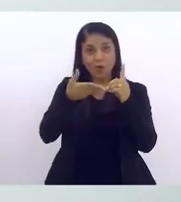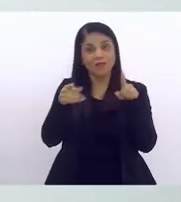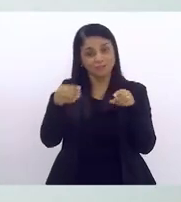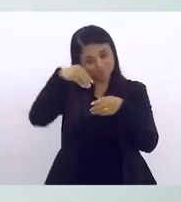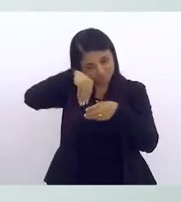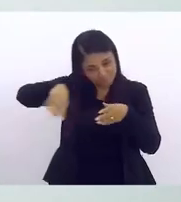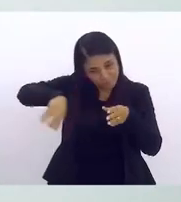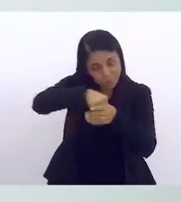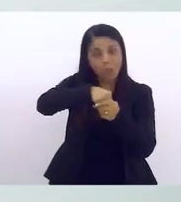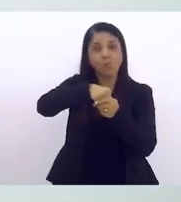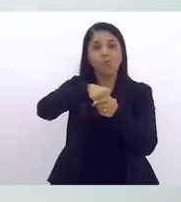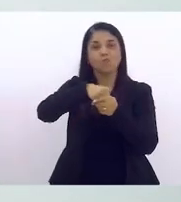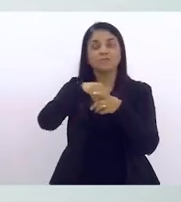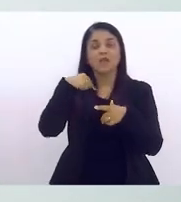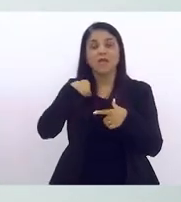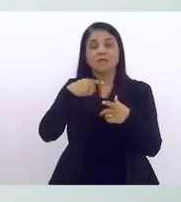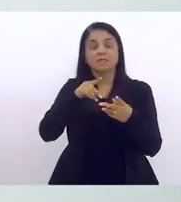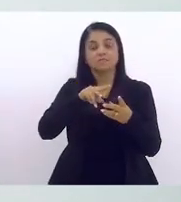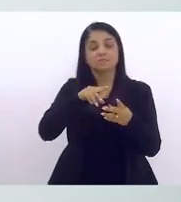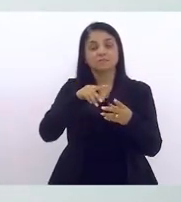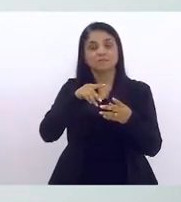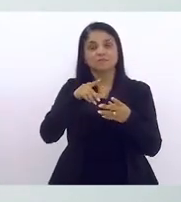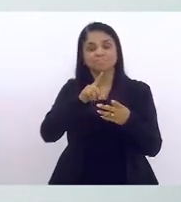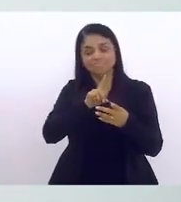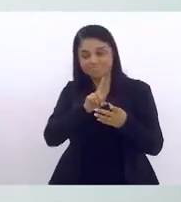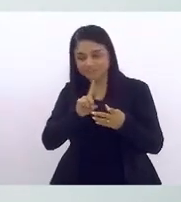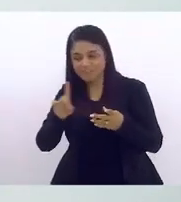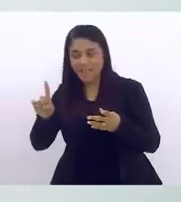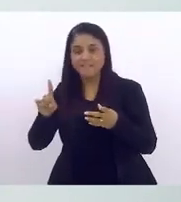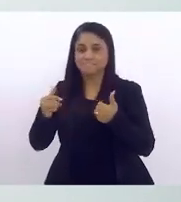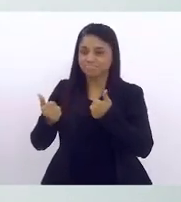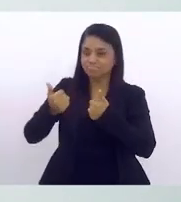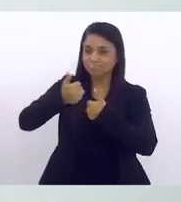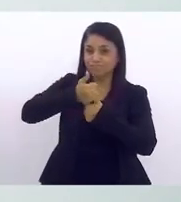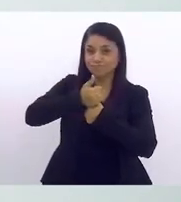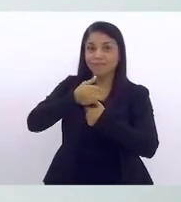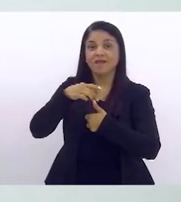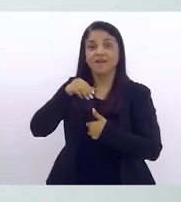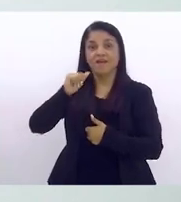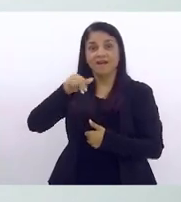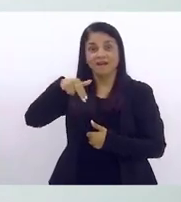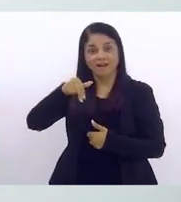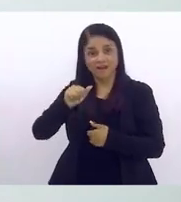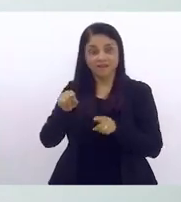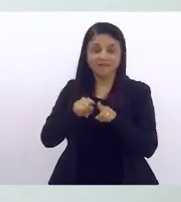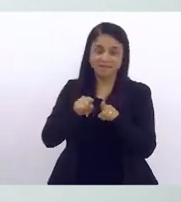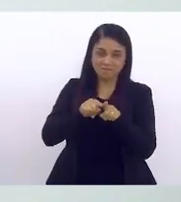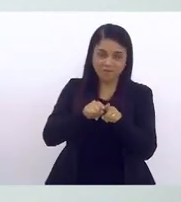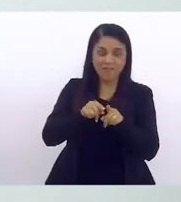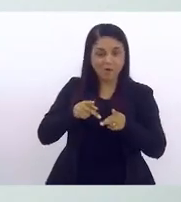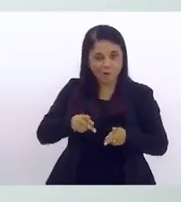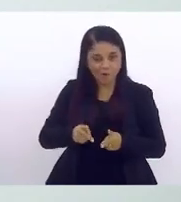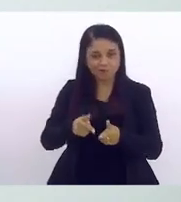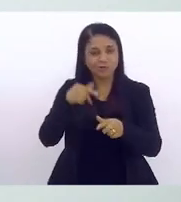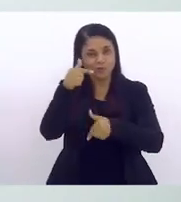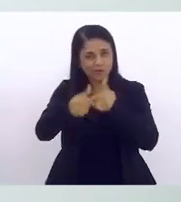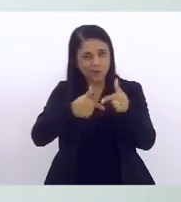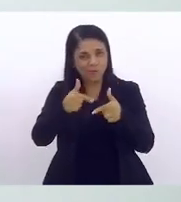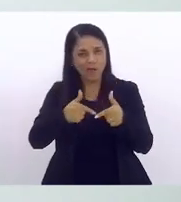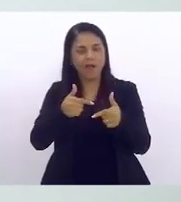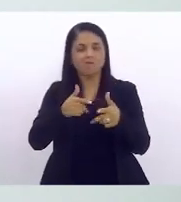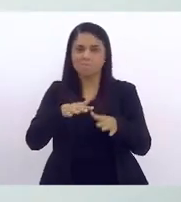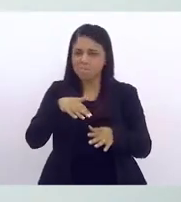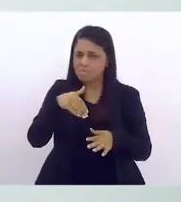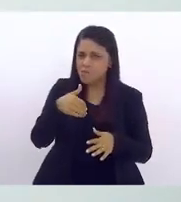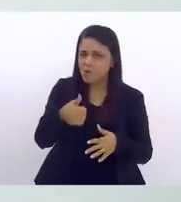cenário, na minha saída da maternidade, a chegada da Ana, né, Ana? Que tão bem assim continuou e ampliou,